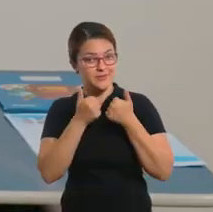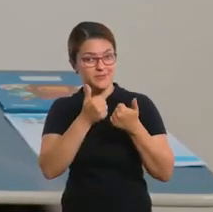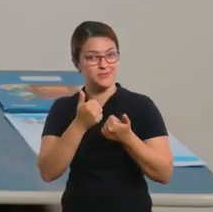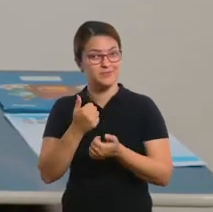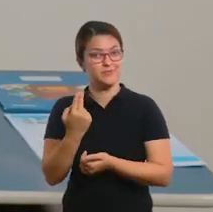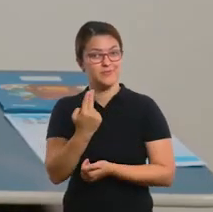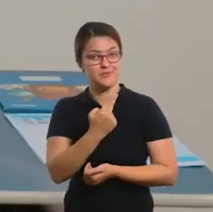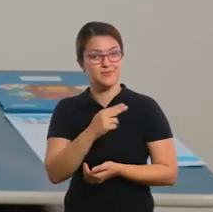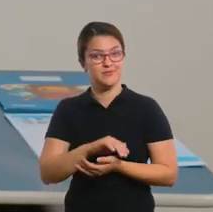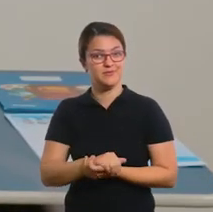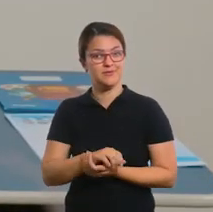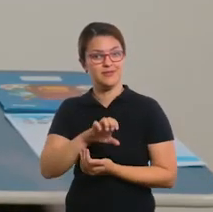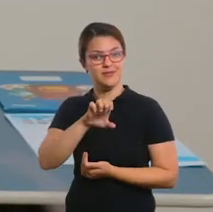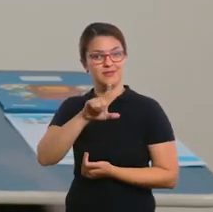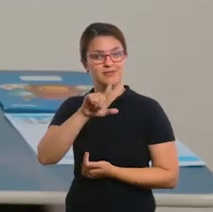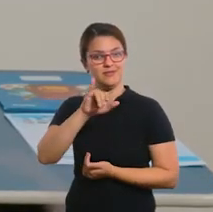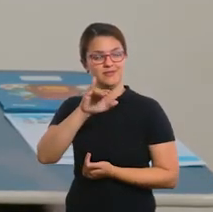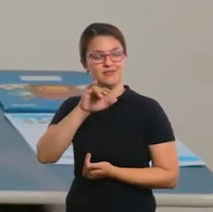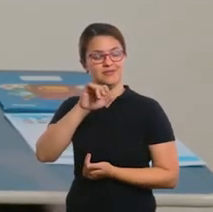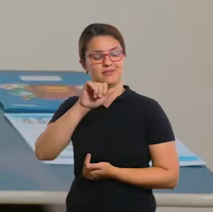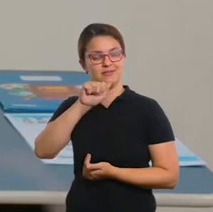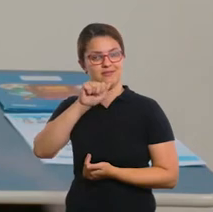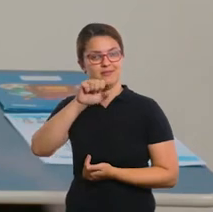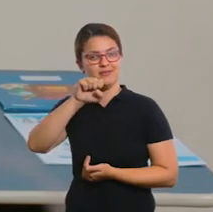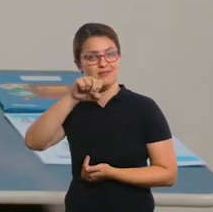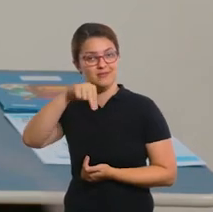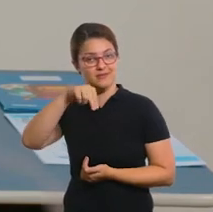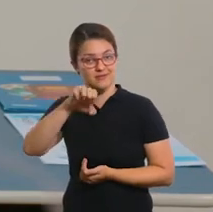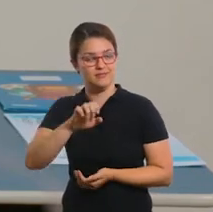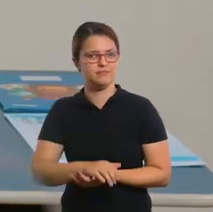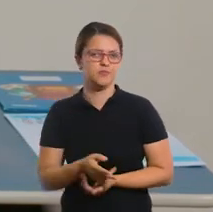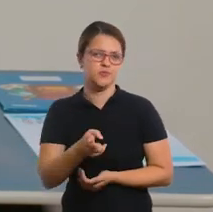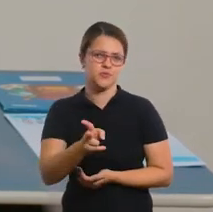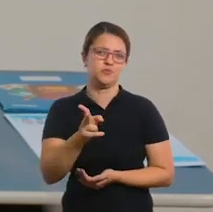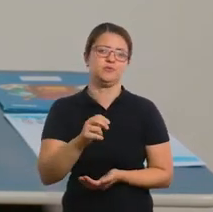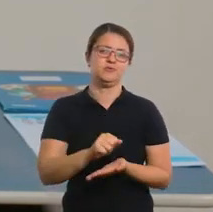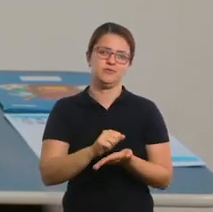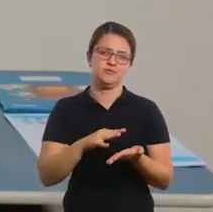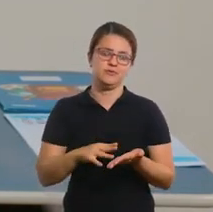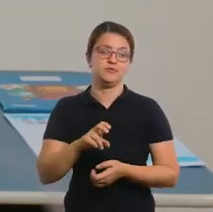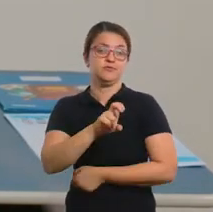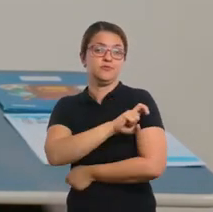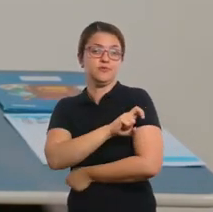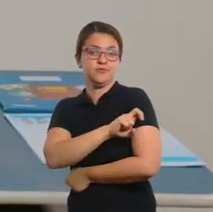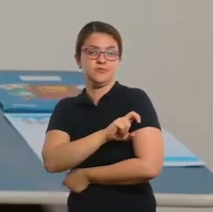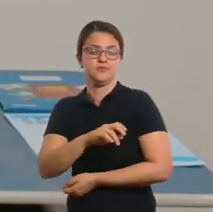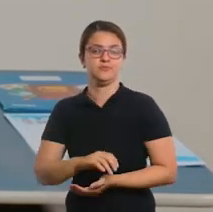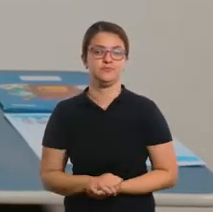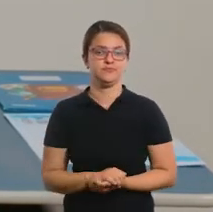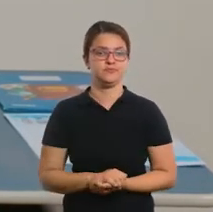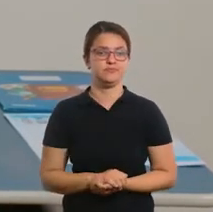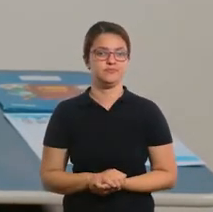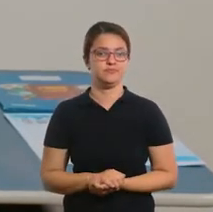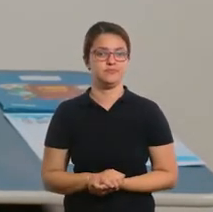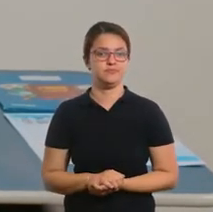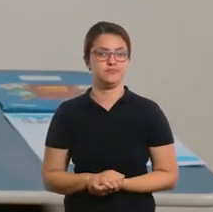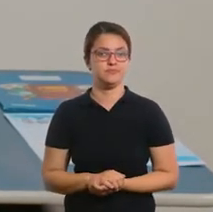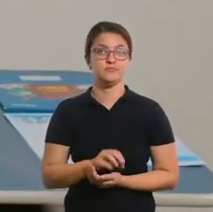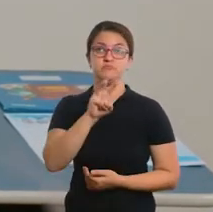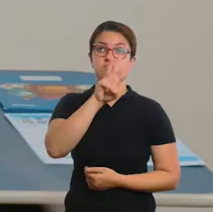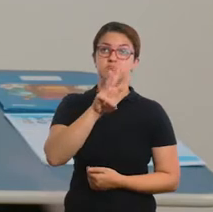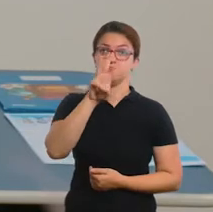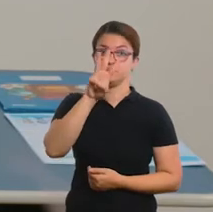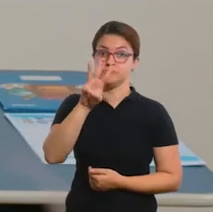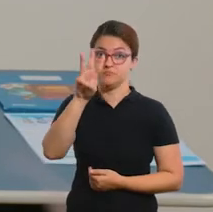Olá, tudo bem? Eu sou a professora Elisane e hoje eu estou aqui para darmos sequência nas atividades da turma do quinto ano, que vocês têm